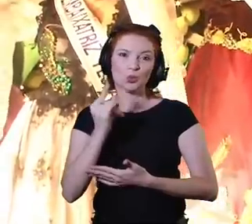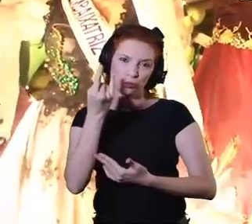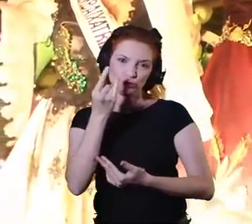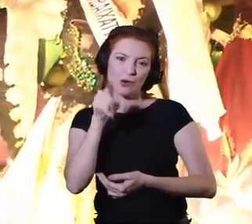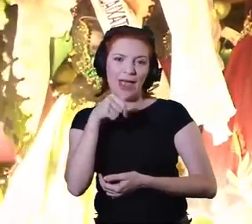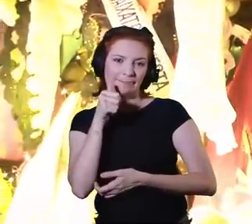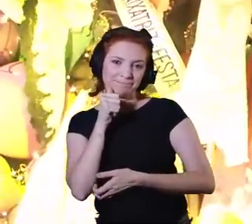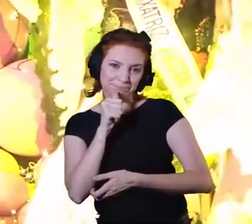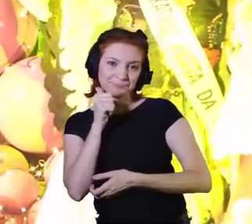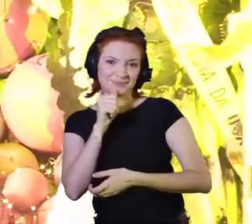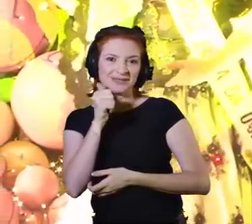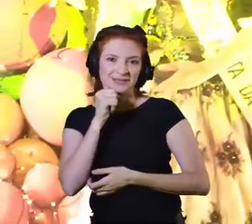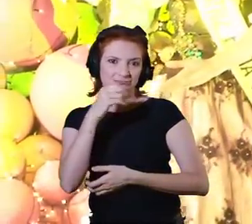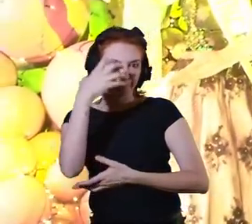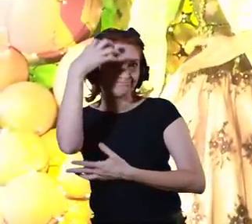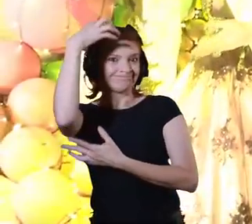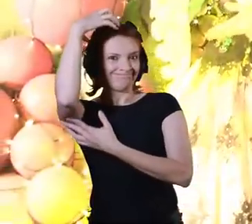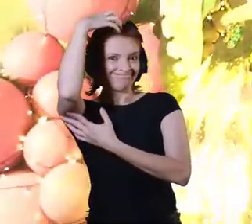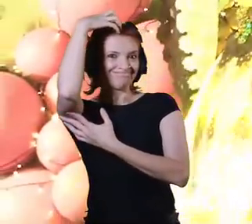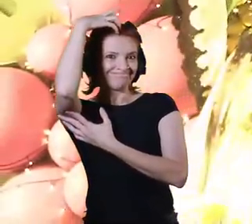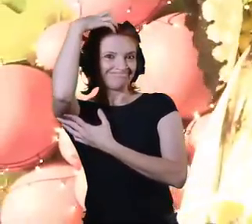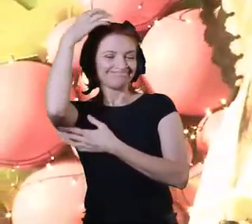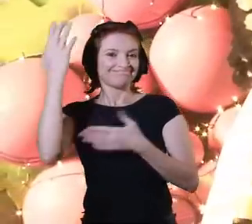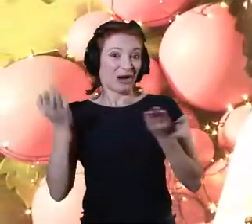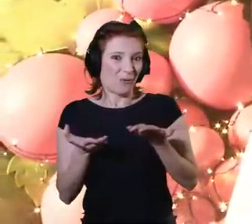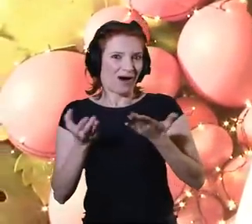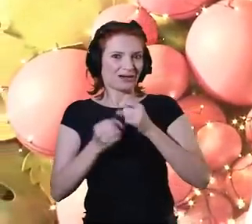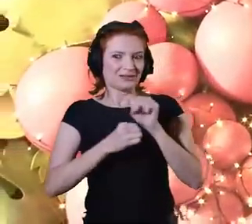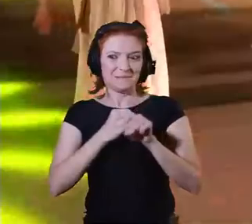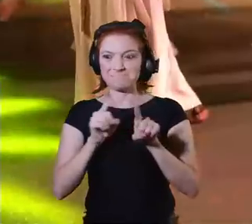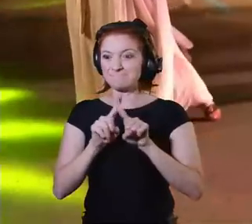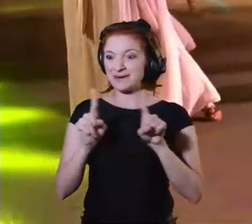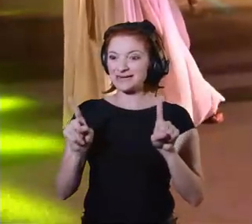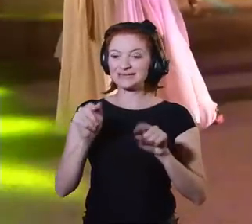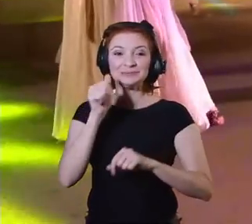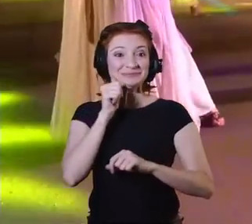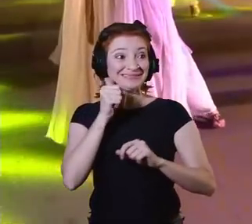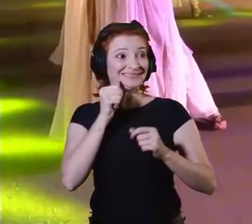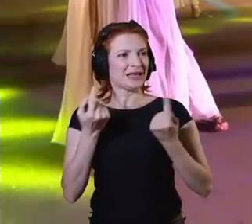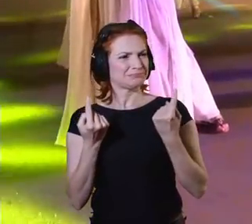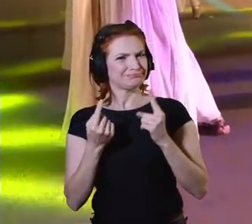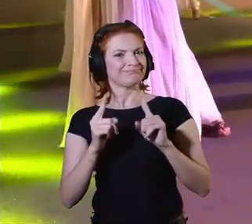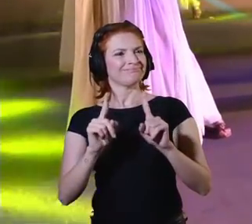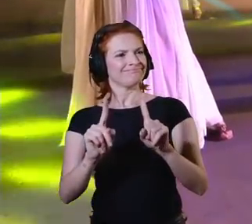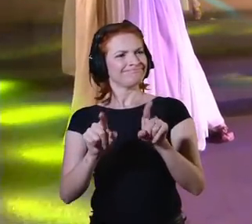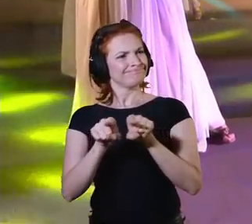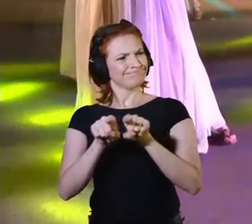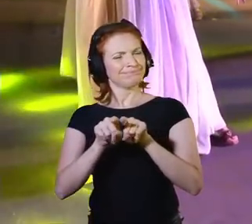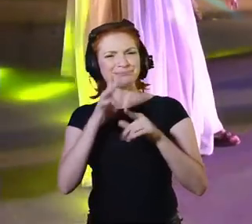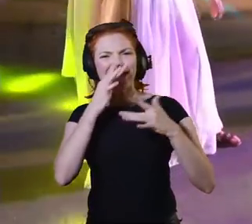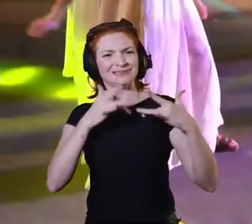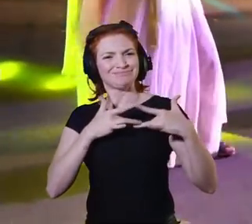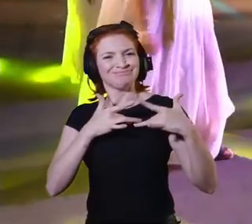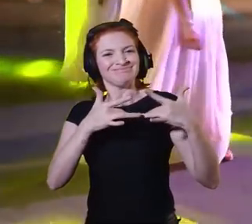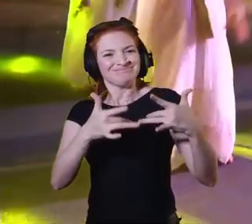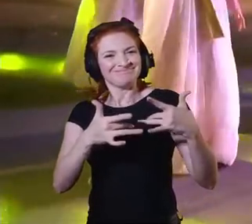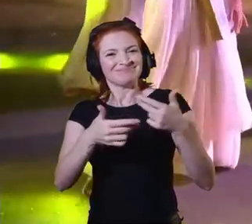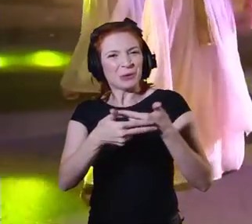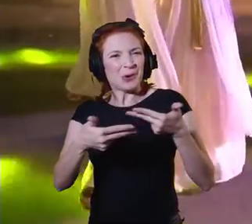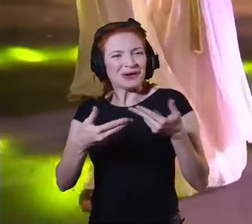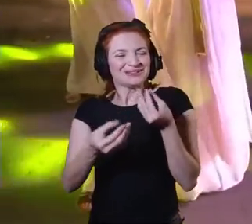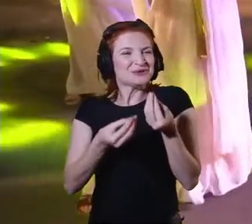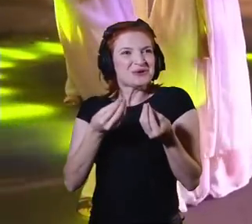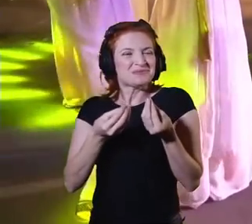né? Mas essas meninas que também se doam para a Festa da Uva, qual que também é a tua memória